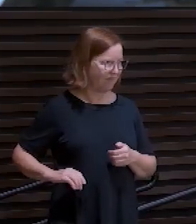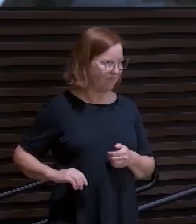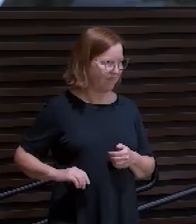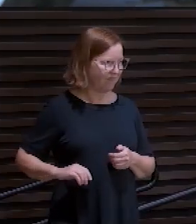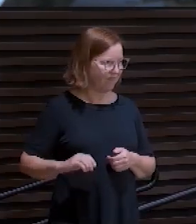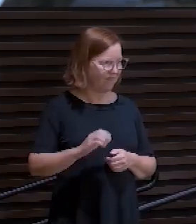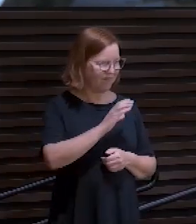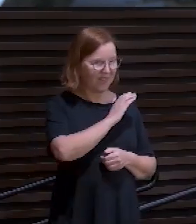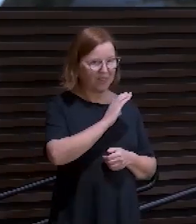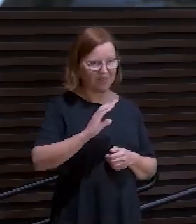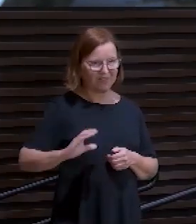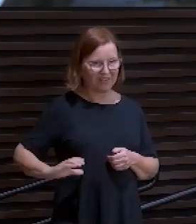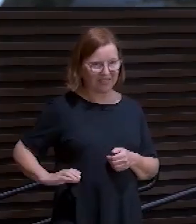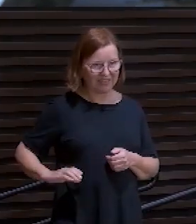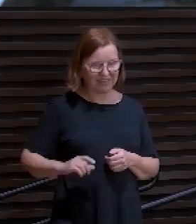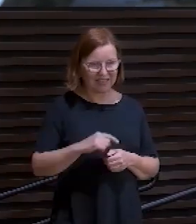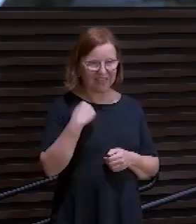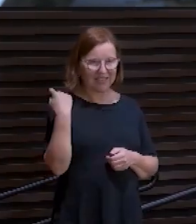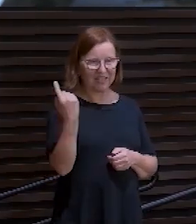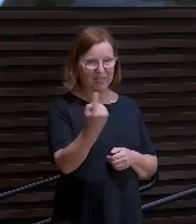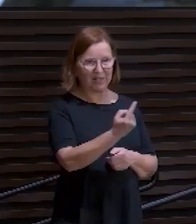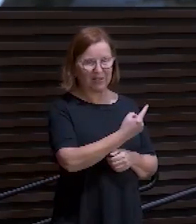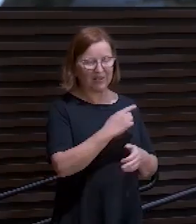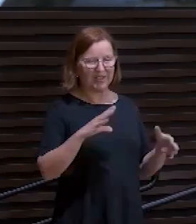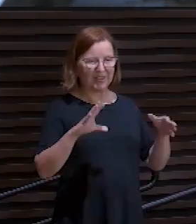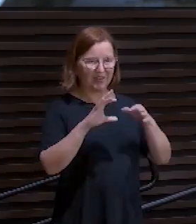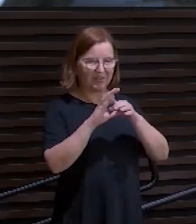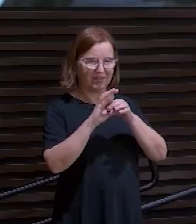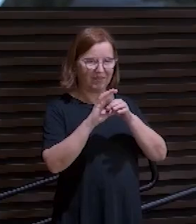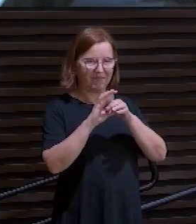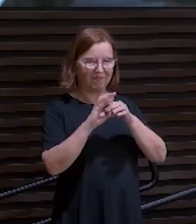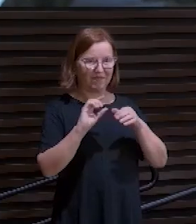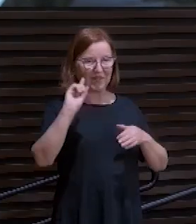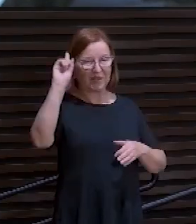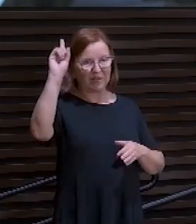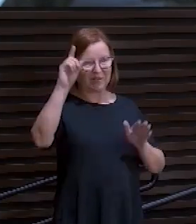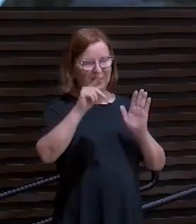nos reconciliou consigo mesmo?